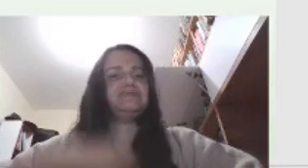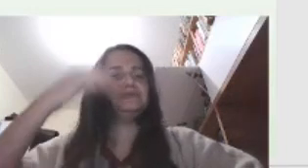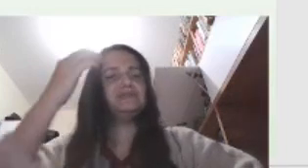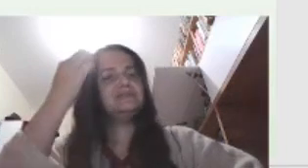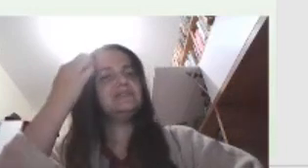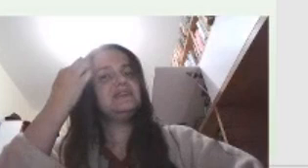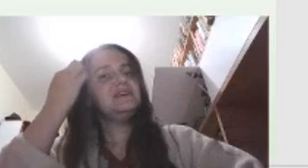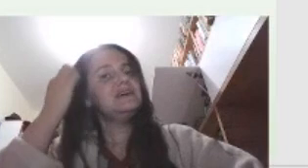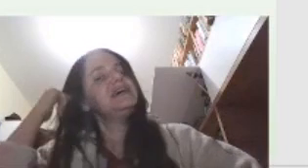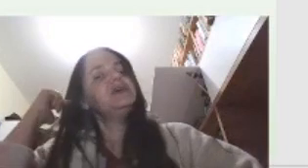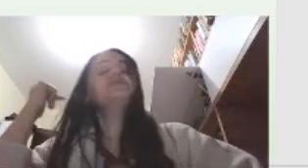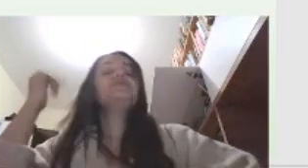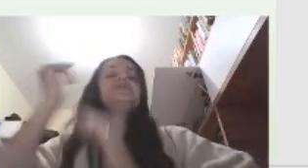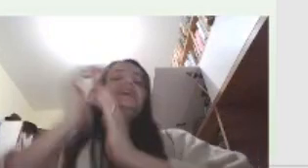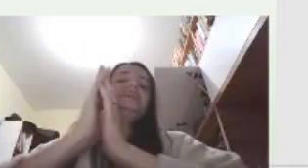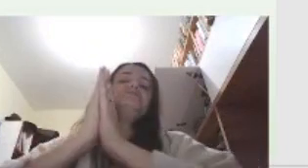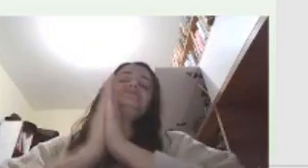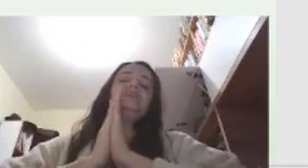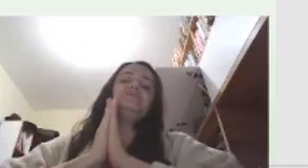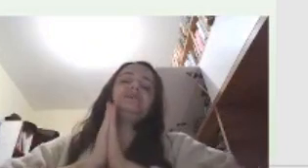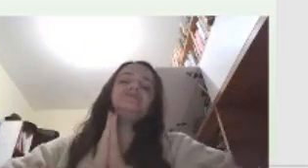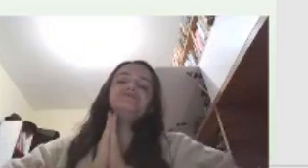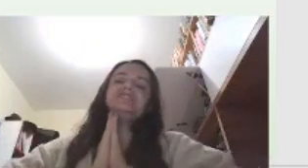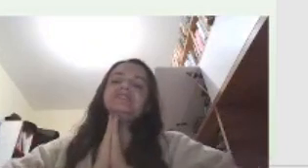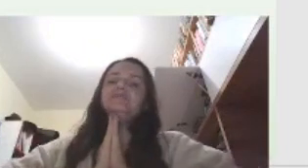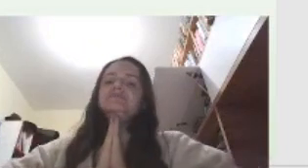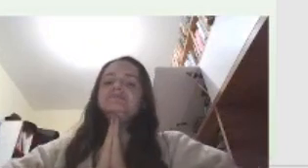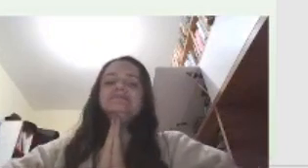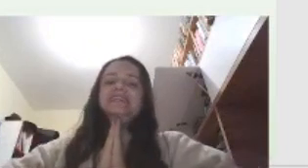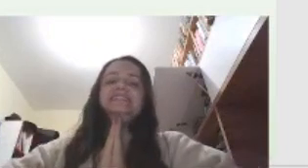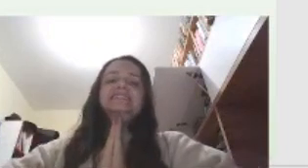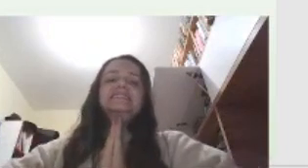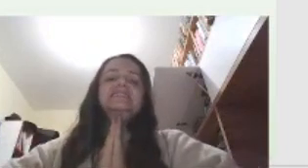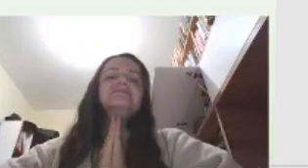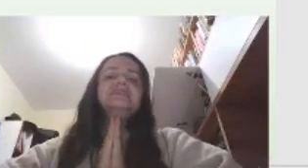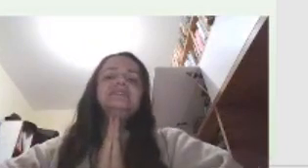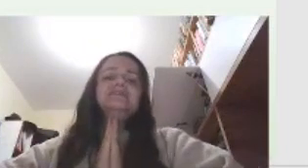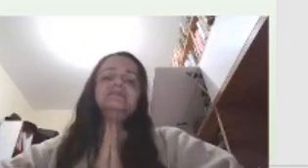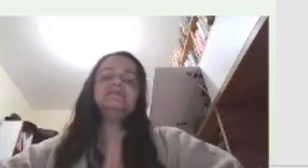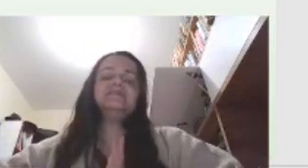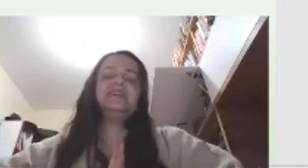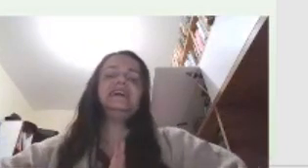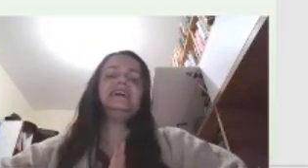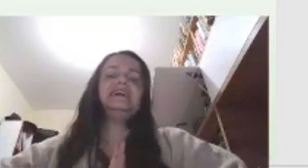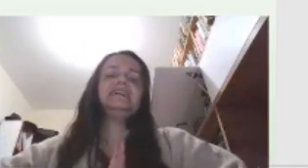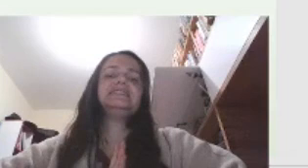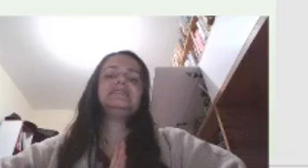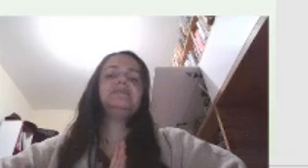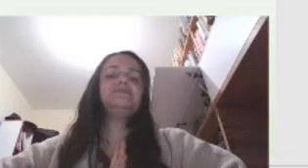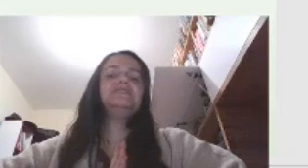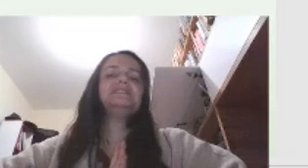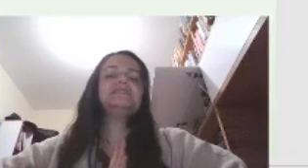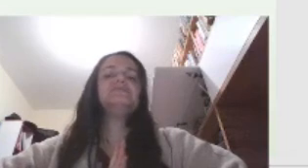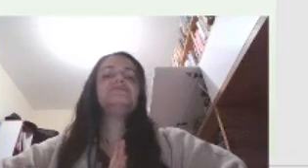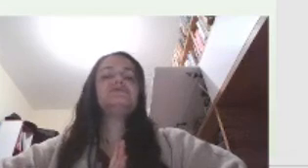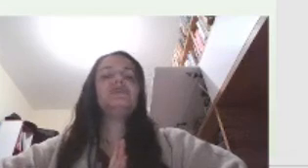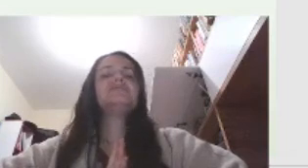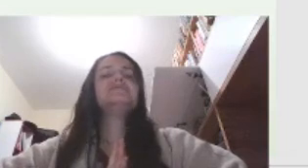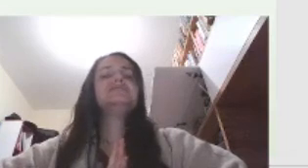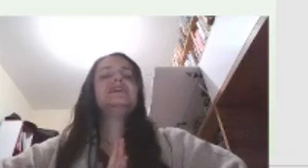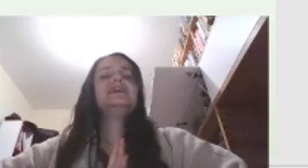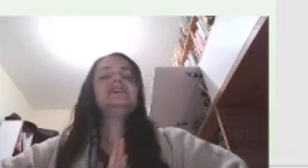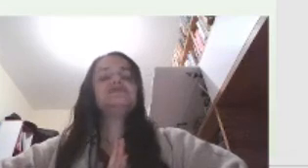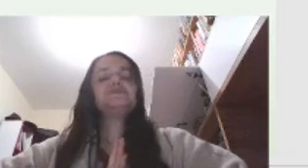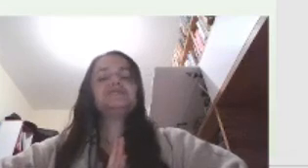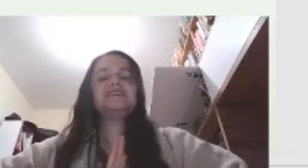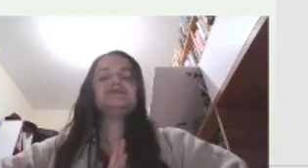sistema nervoso. O hipotálamo tem uma função decisiva, né, em relação à manutenção dos